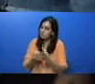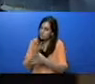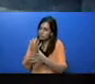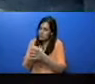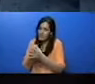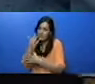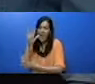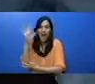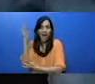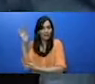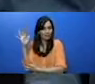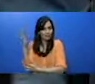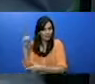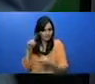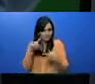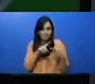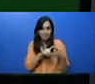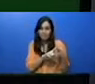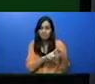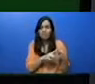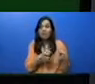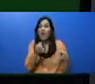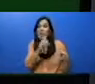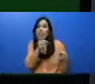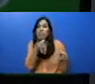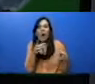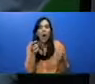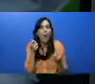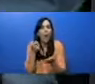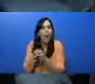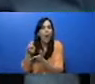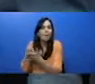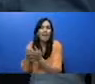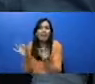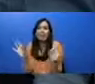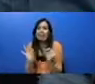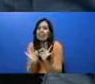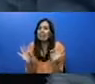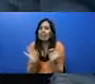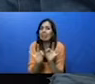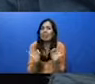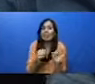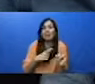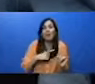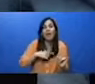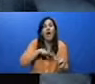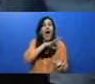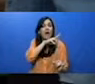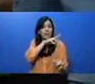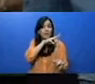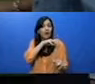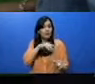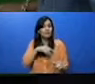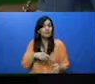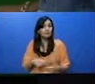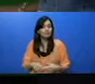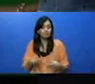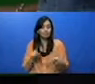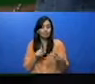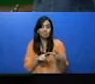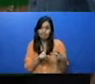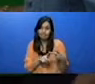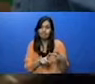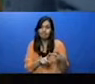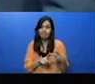região. Não compre, não adquira peças decorativas, tá? Feitas com animais